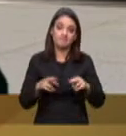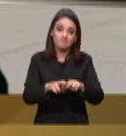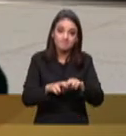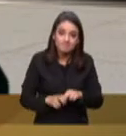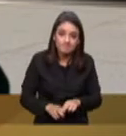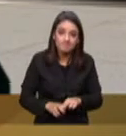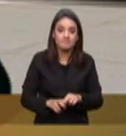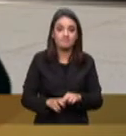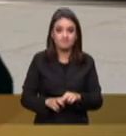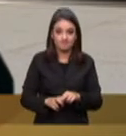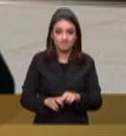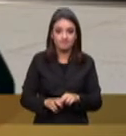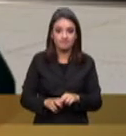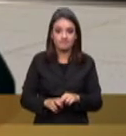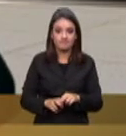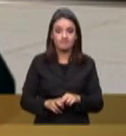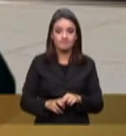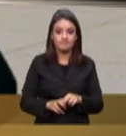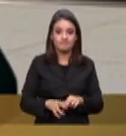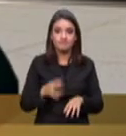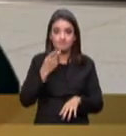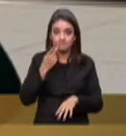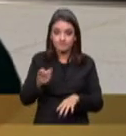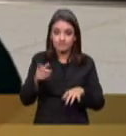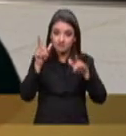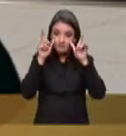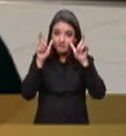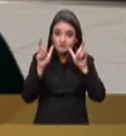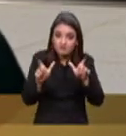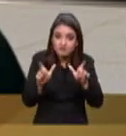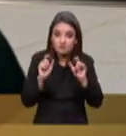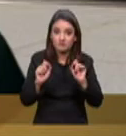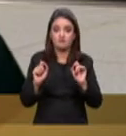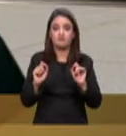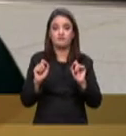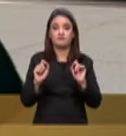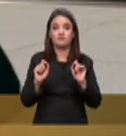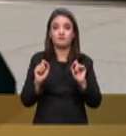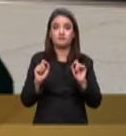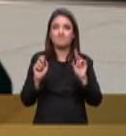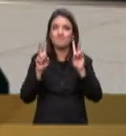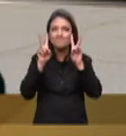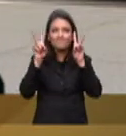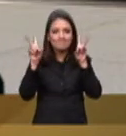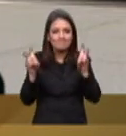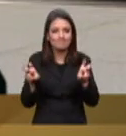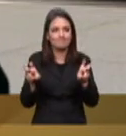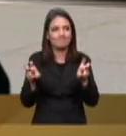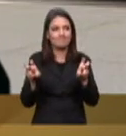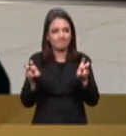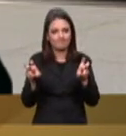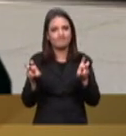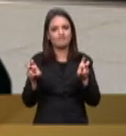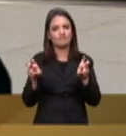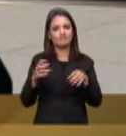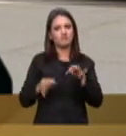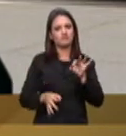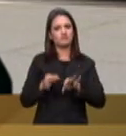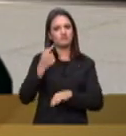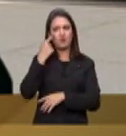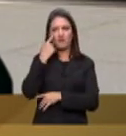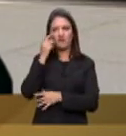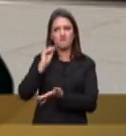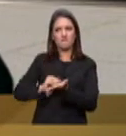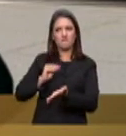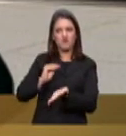gostaria de chamar aqui a atenção, de destacar para um tópico que, no decorrer deste julgamento, a meu ver,